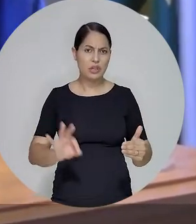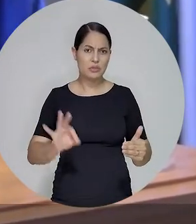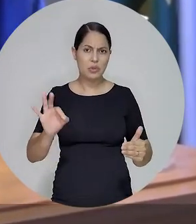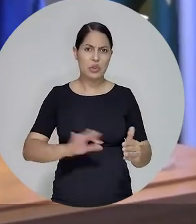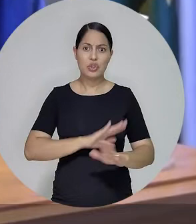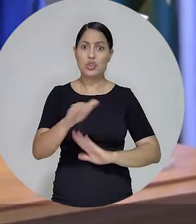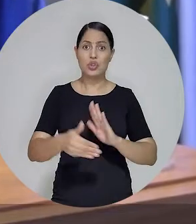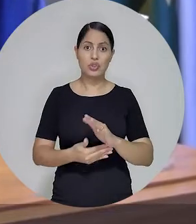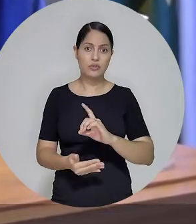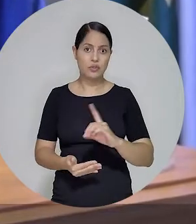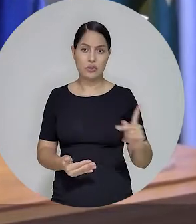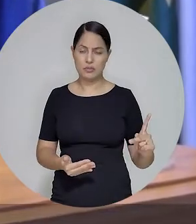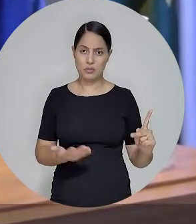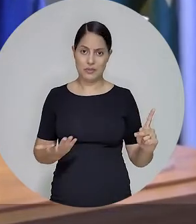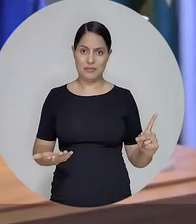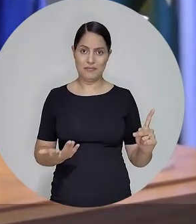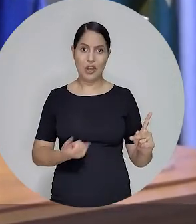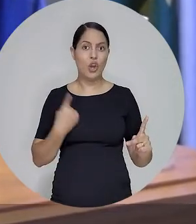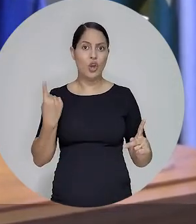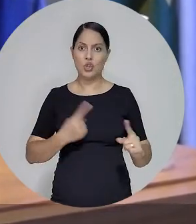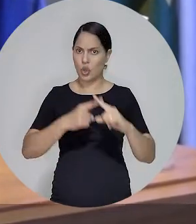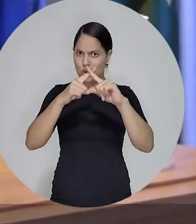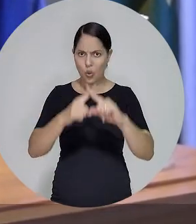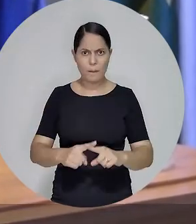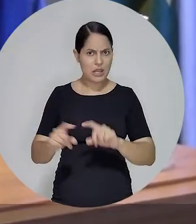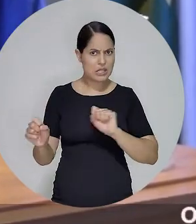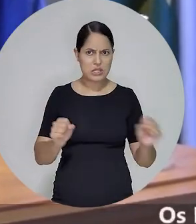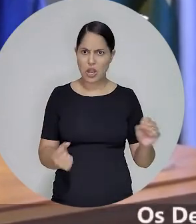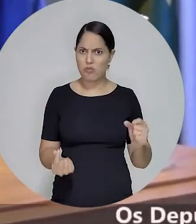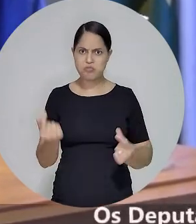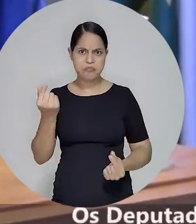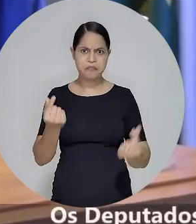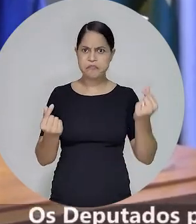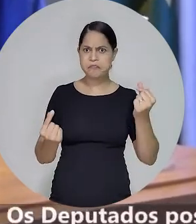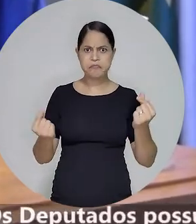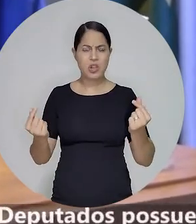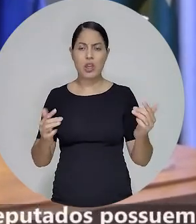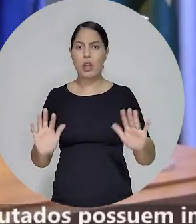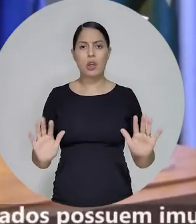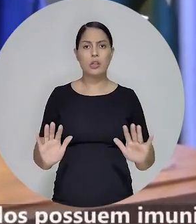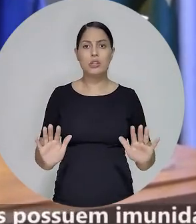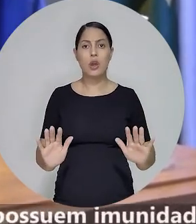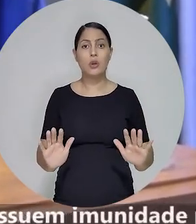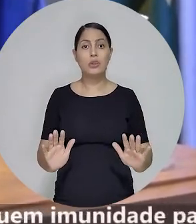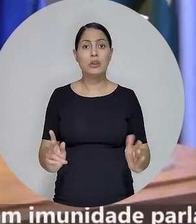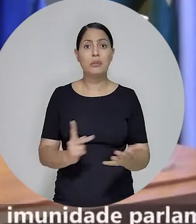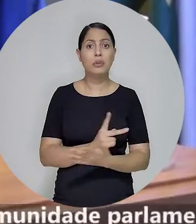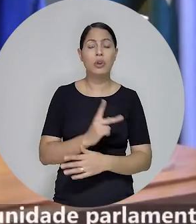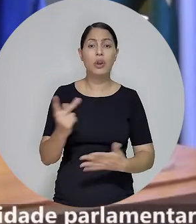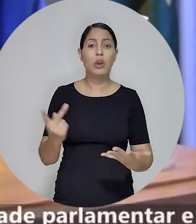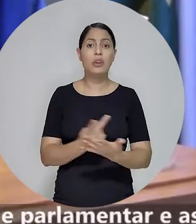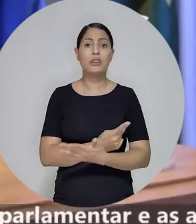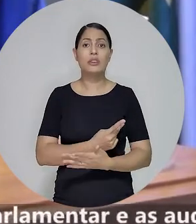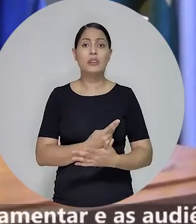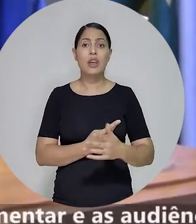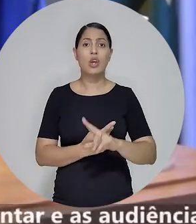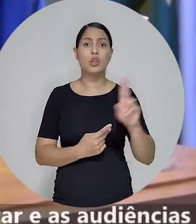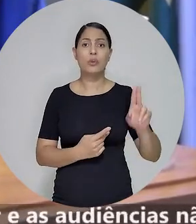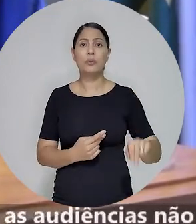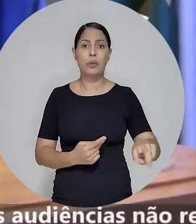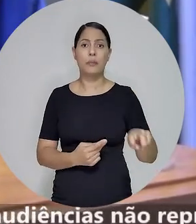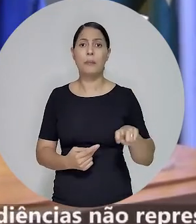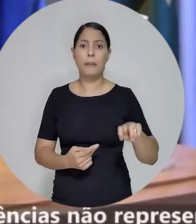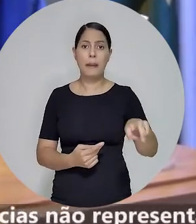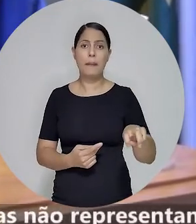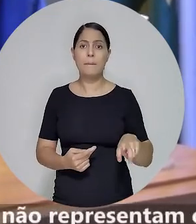representa quase 3% do que é o orçamento geral da Defensoria Pública. Nós não estamos fazendo uma concorrência de valores e muito menos